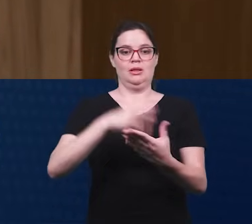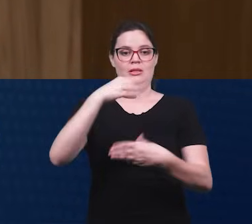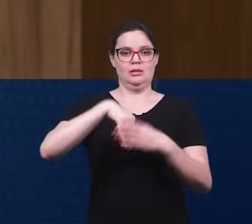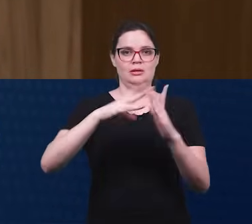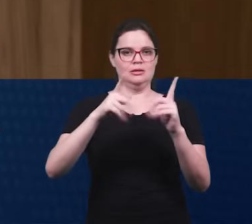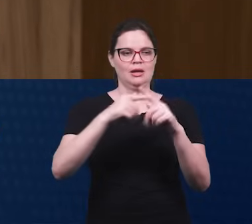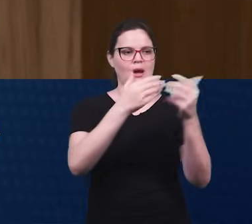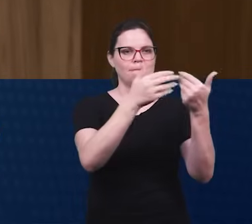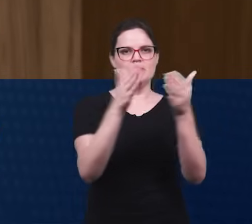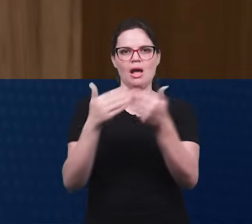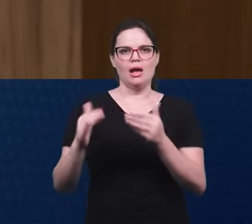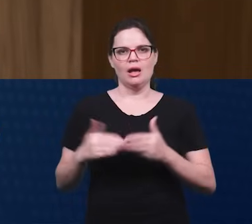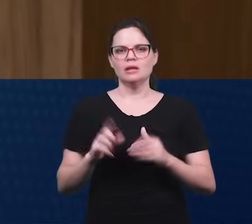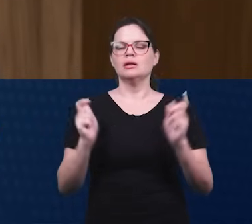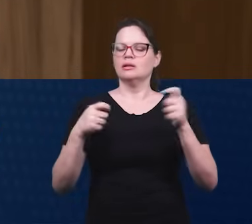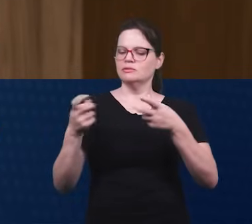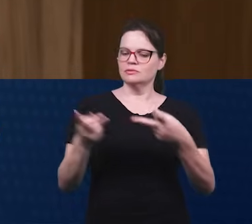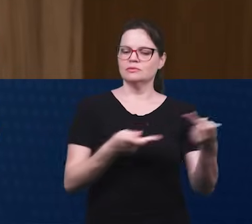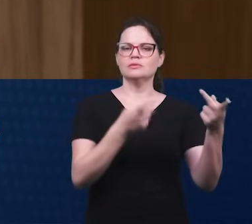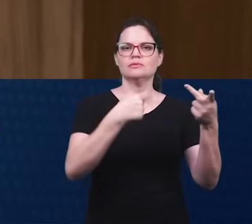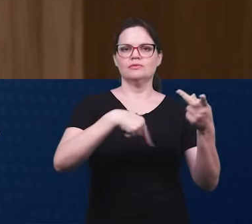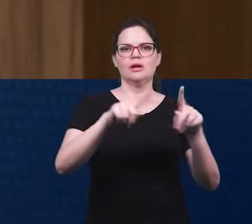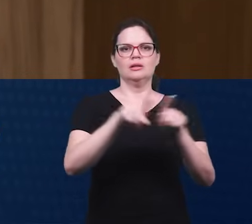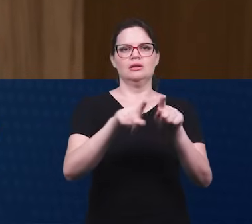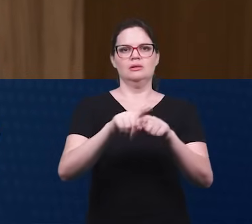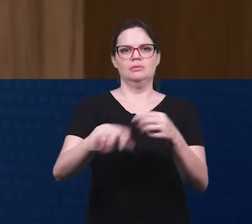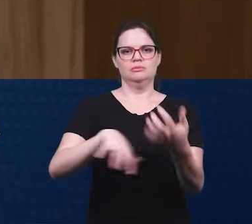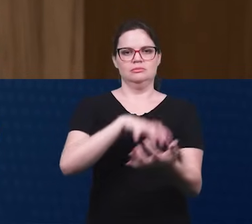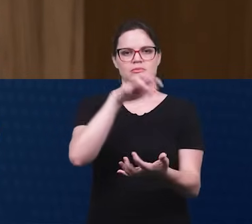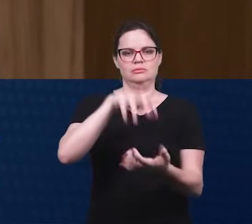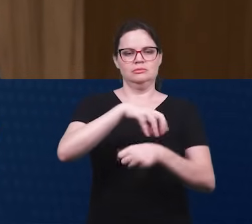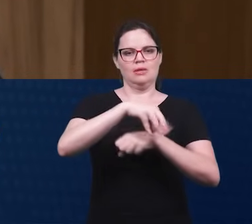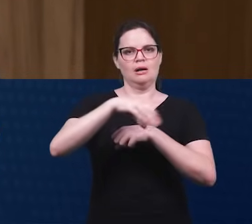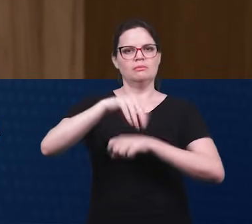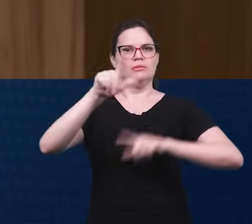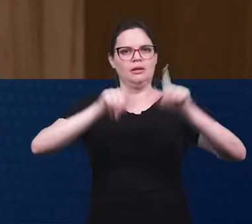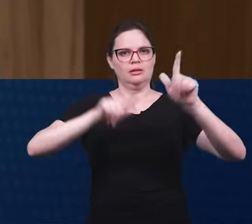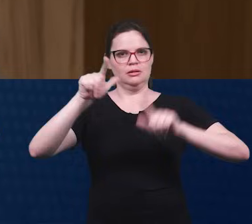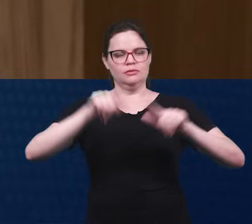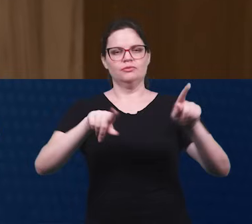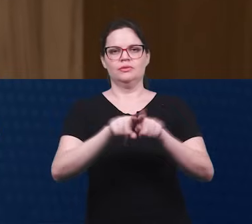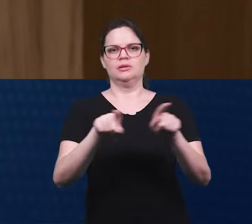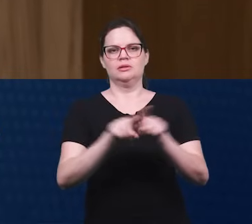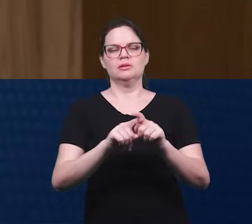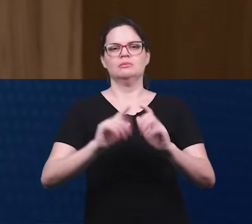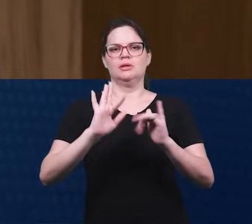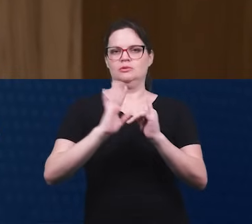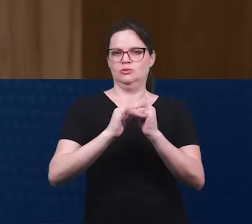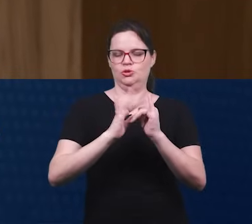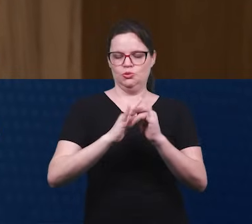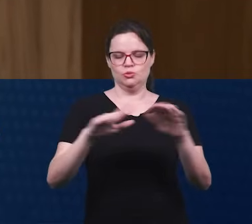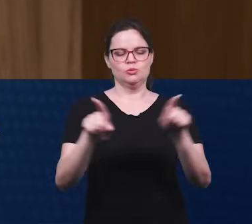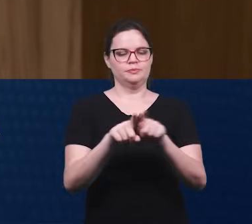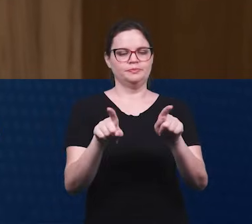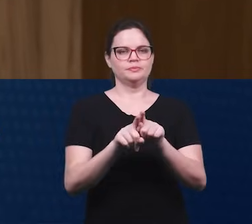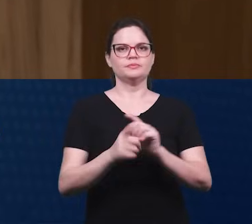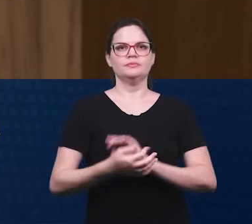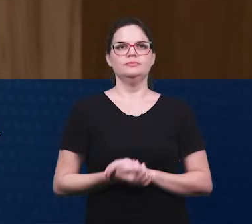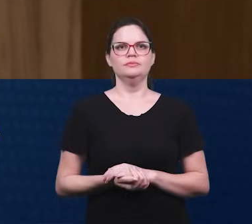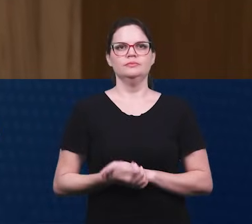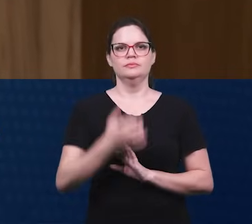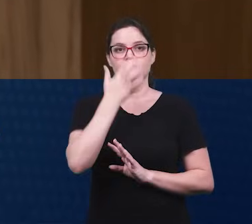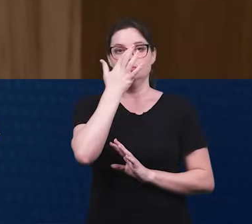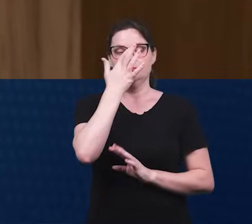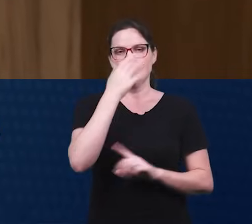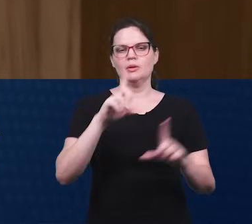igrejas. Todas as nossas igrejas vão estar abertas, também vai ser transmitido pelas TVs, pelos nossos meios de comunicação.